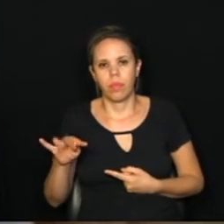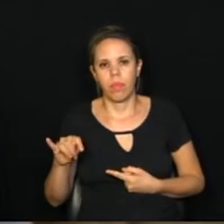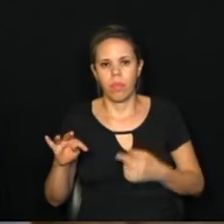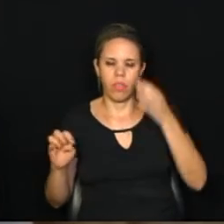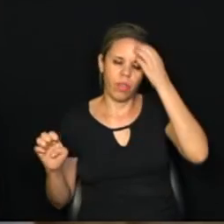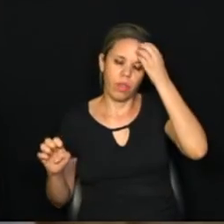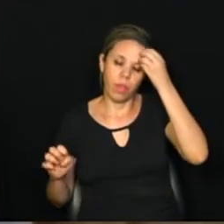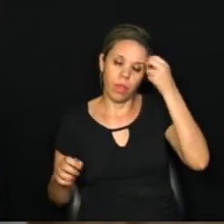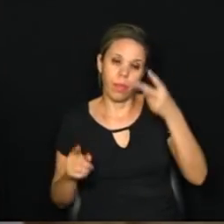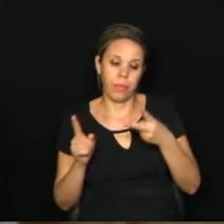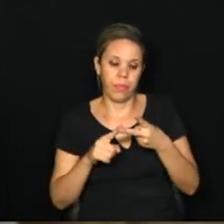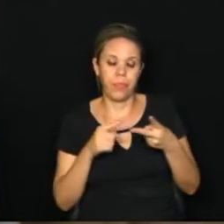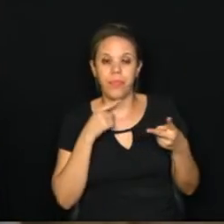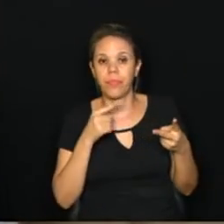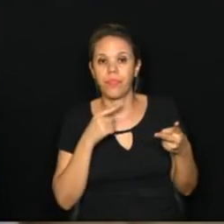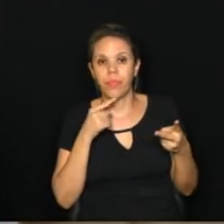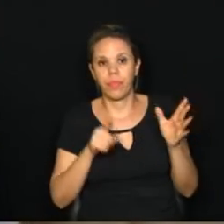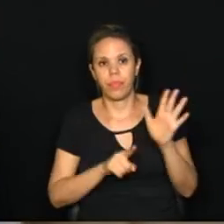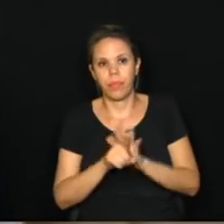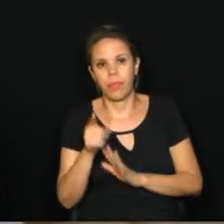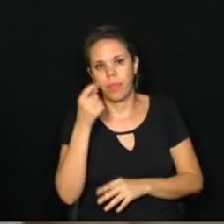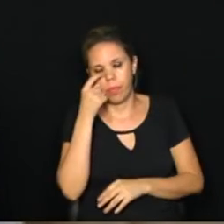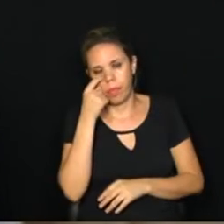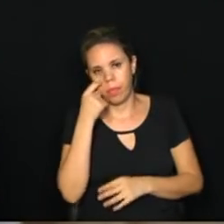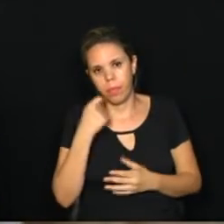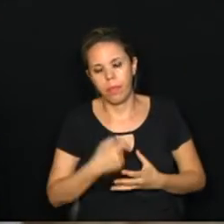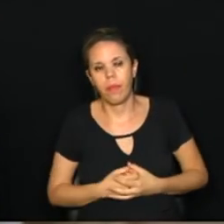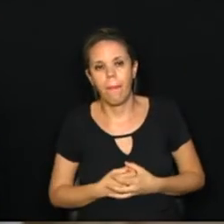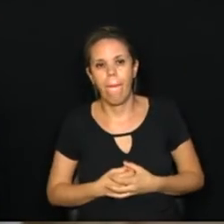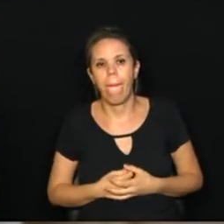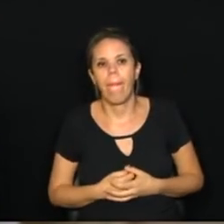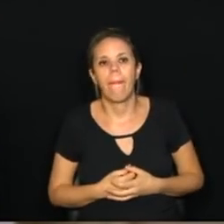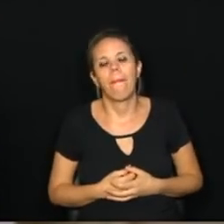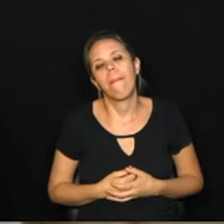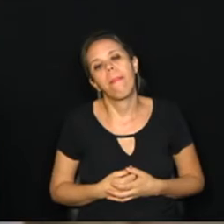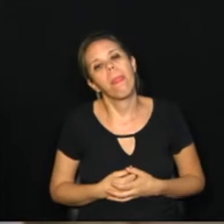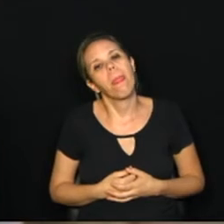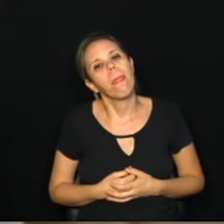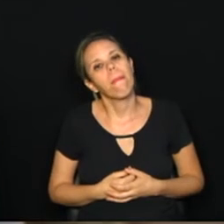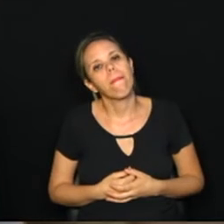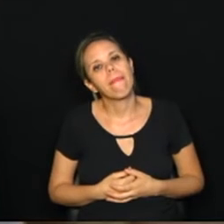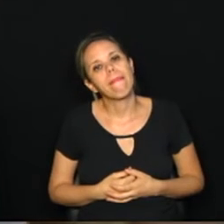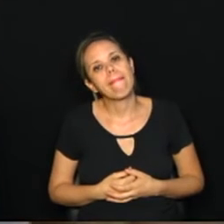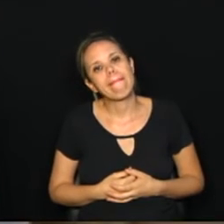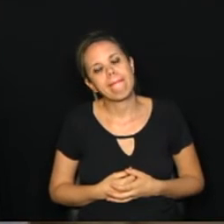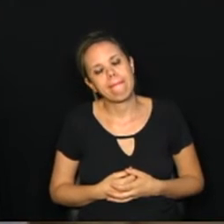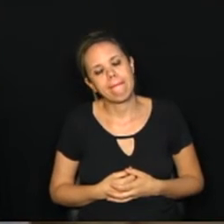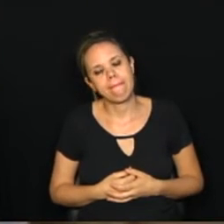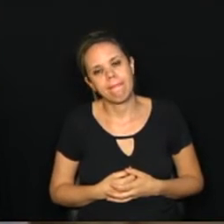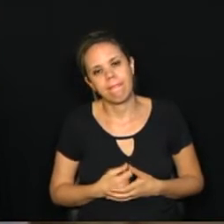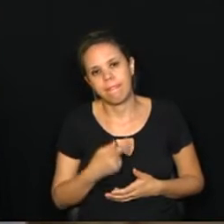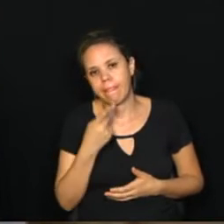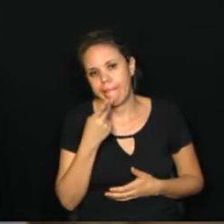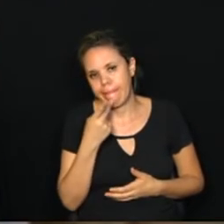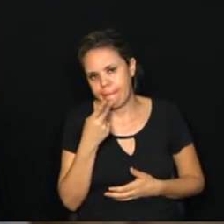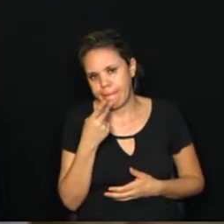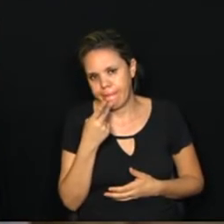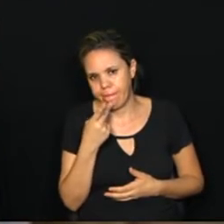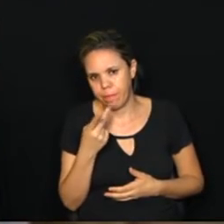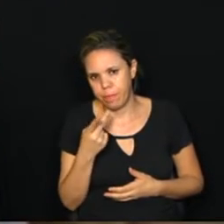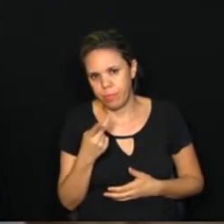segundo ponto que eu acho que é importante frisar é a questão e aí foi colocado aqui, a questão